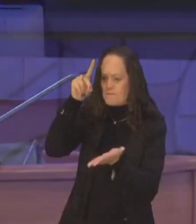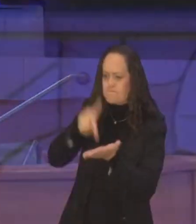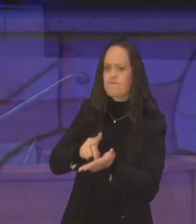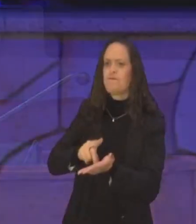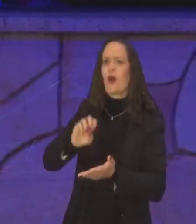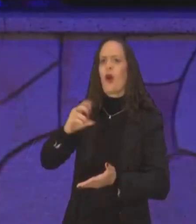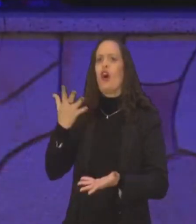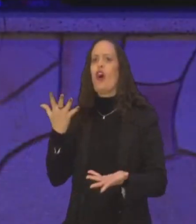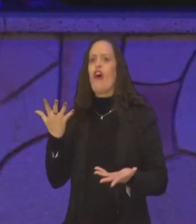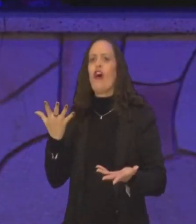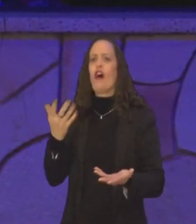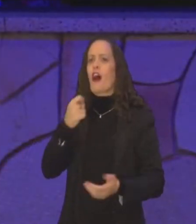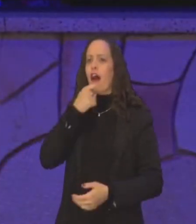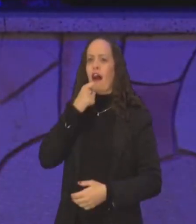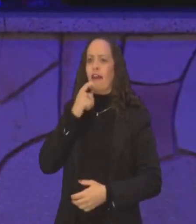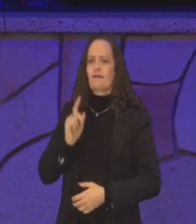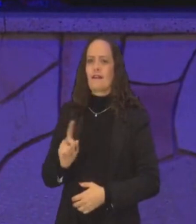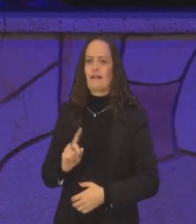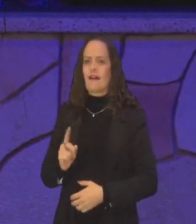com muita